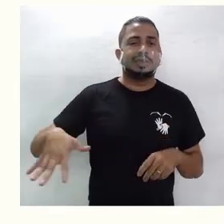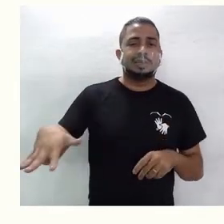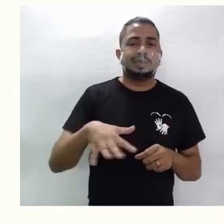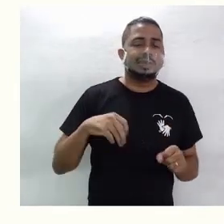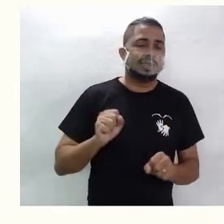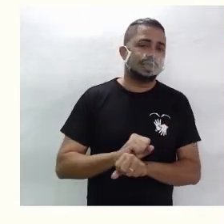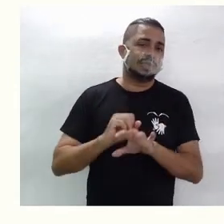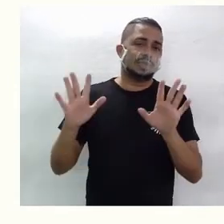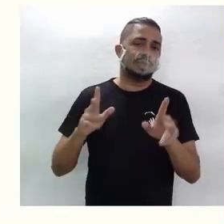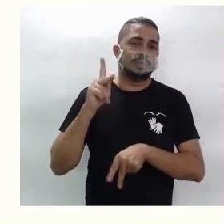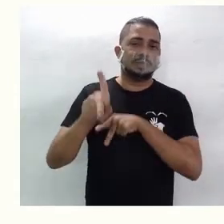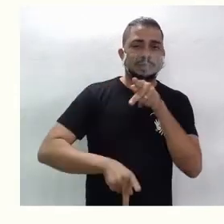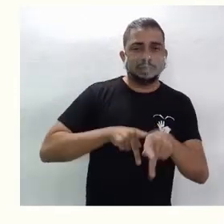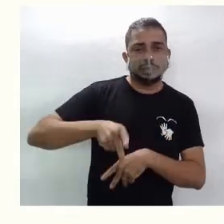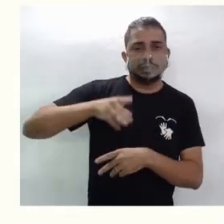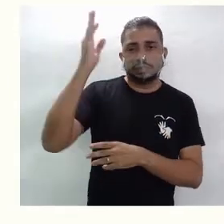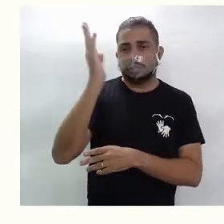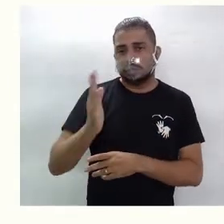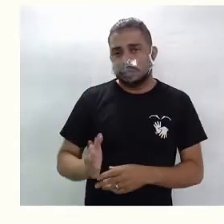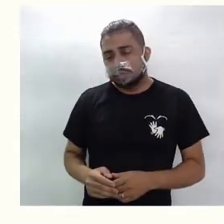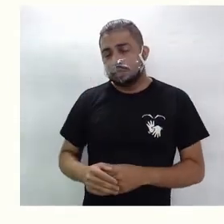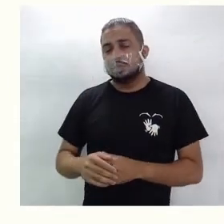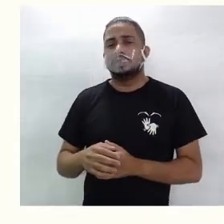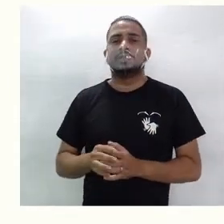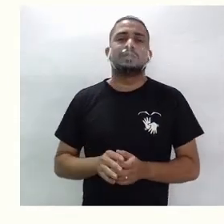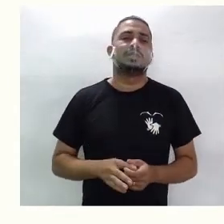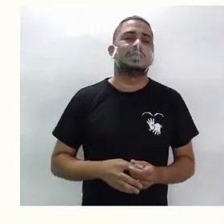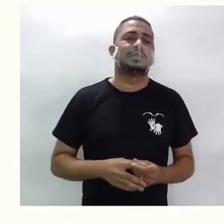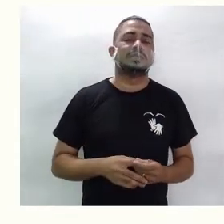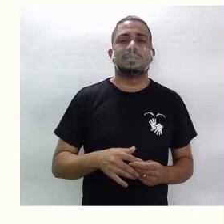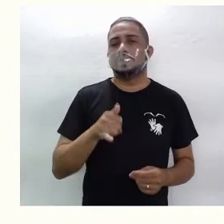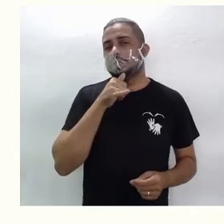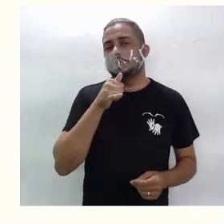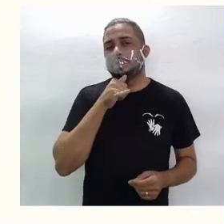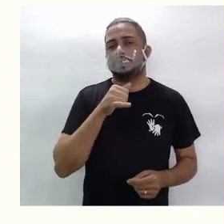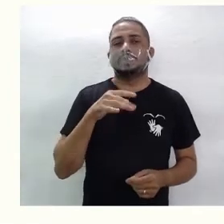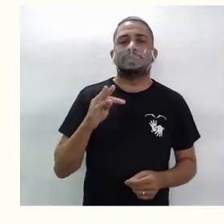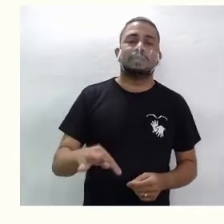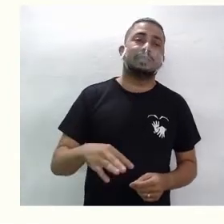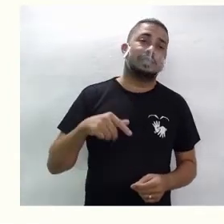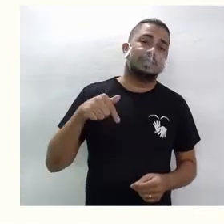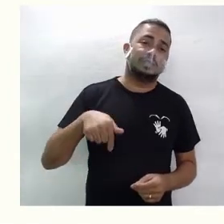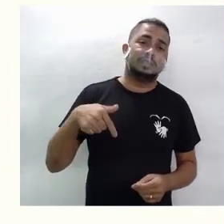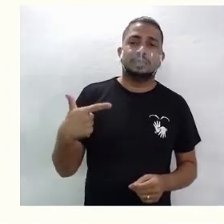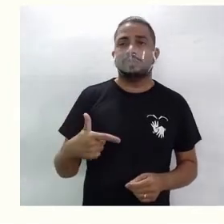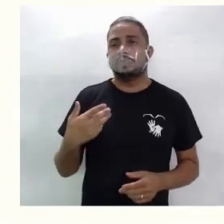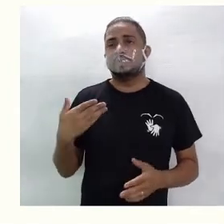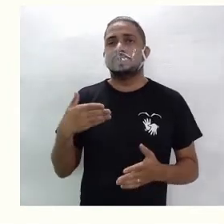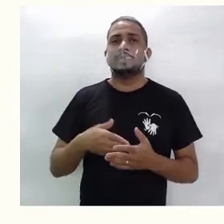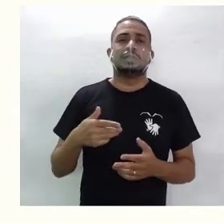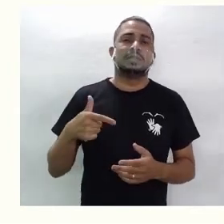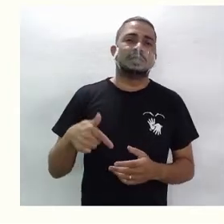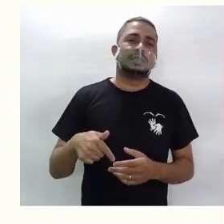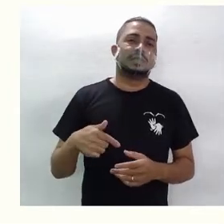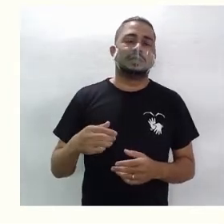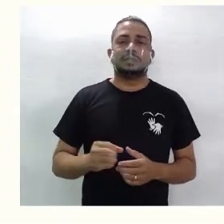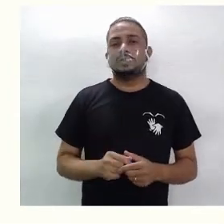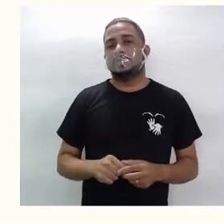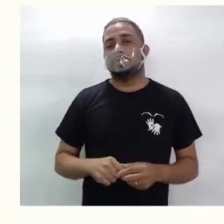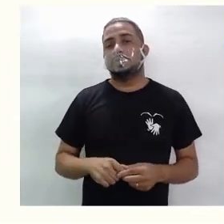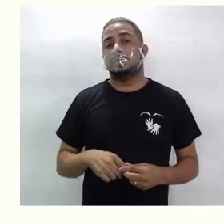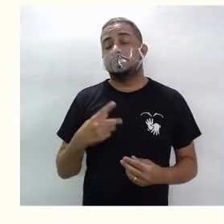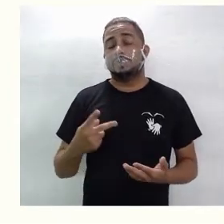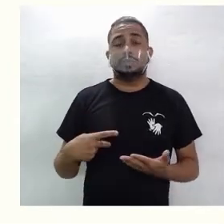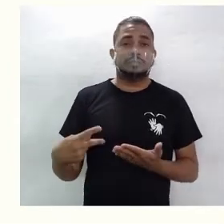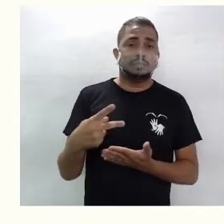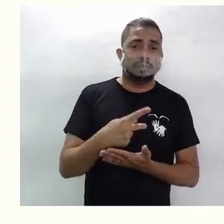são populações brasileiras que vivem menos. Por exemplo, de 72 a 74 anos. Então, esse mapa